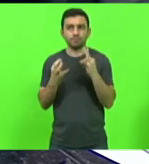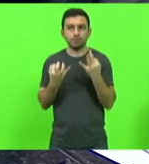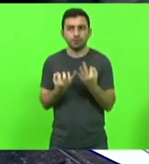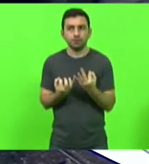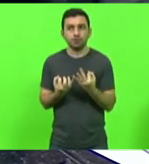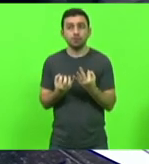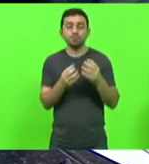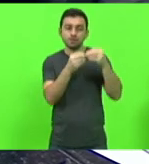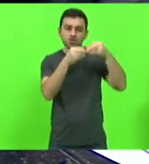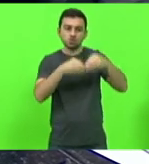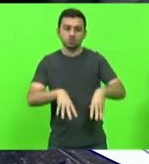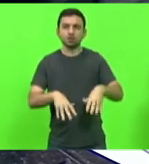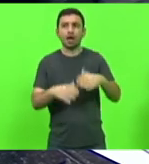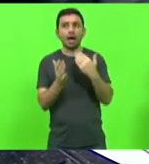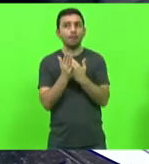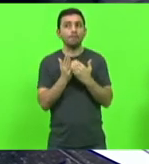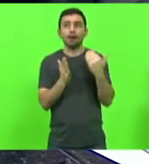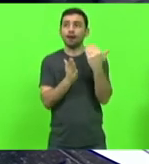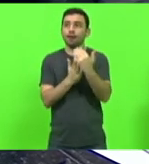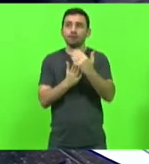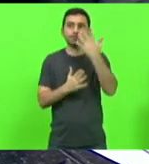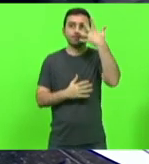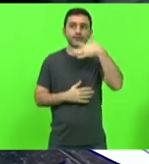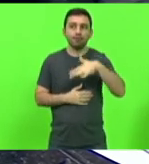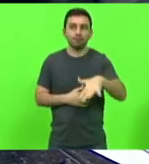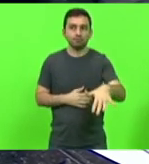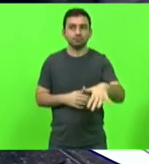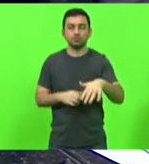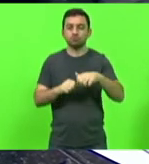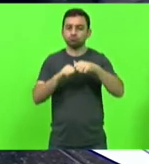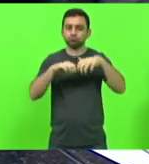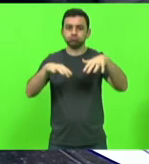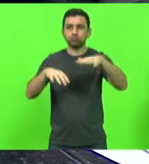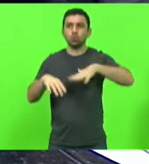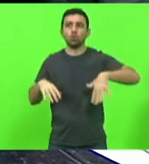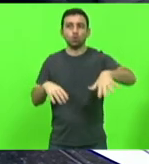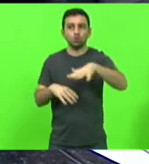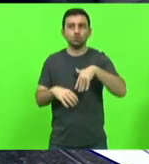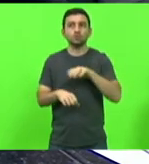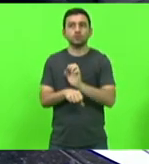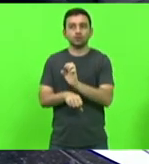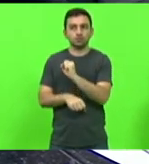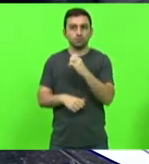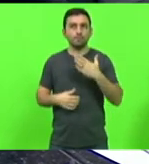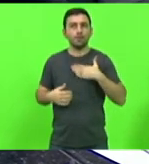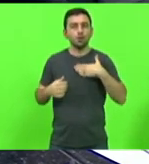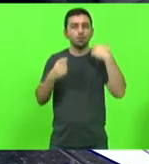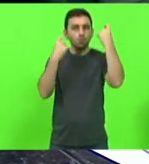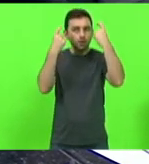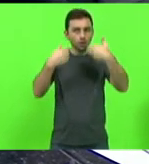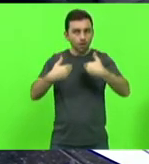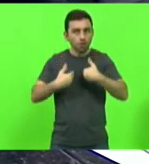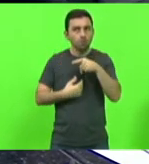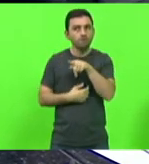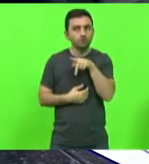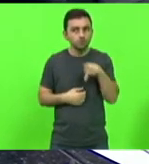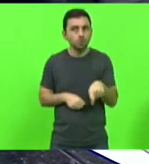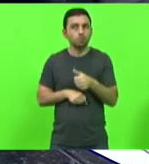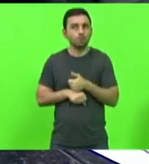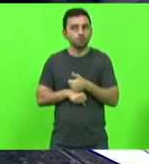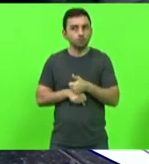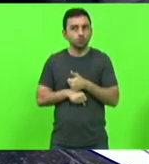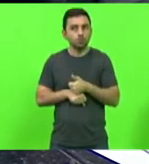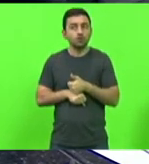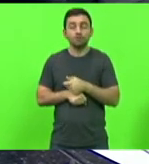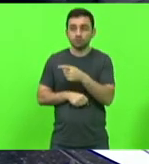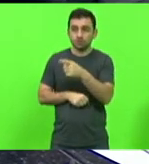prejudique também uma montoeira de crianças que estão espalhadas pelo nosso Estado. Então, que fique só a minha preocupação com o professor, com o profissional. Gessé,